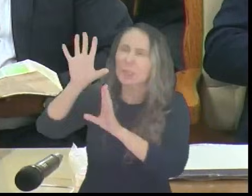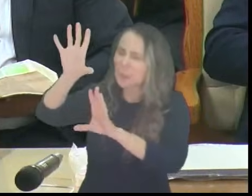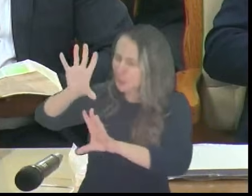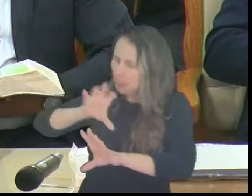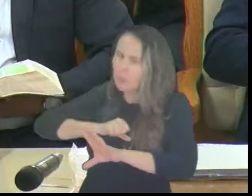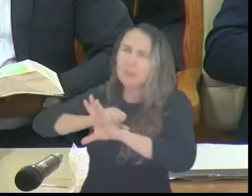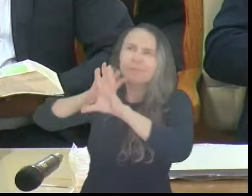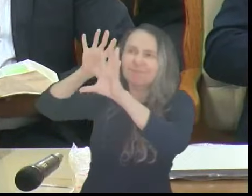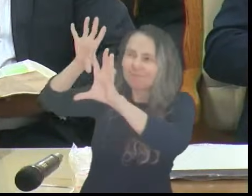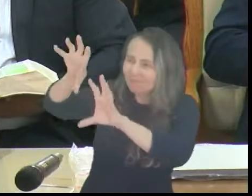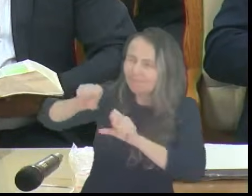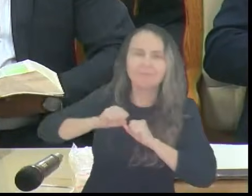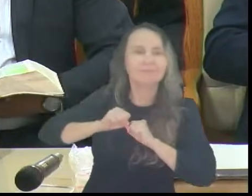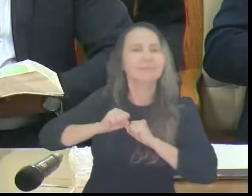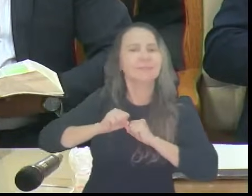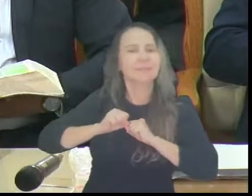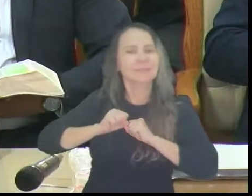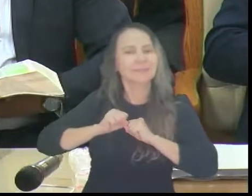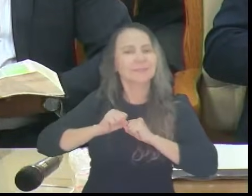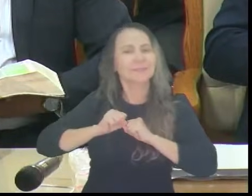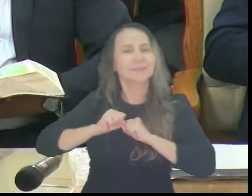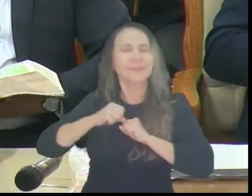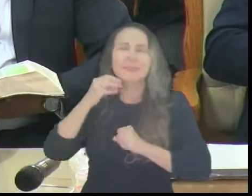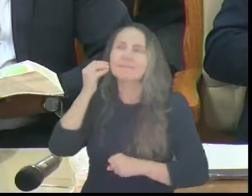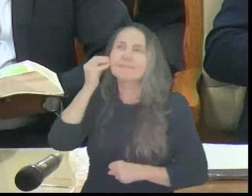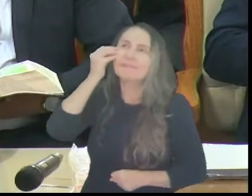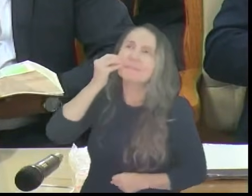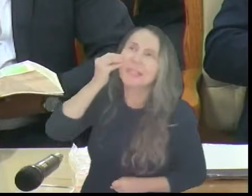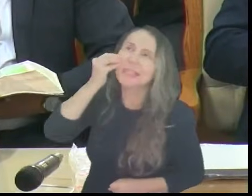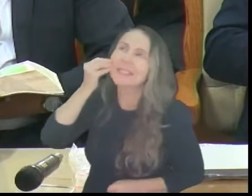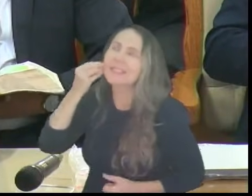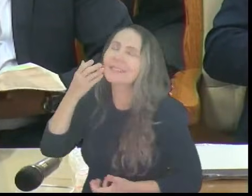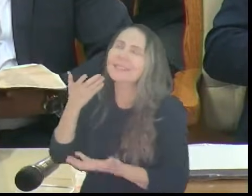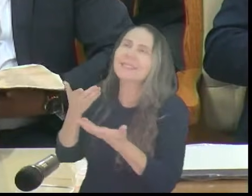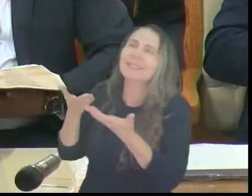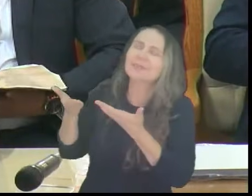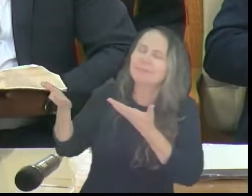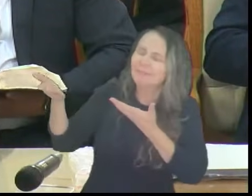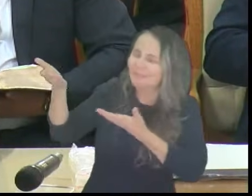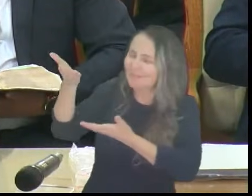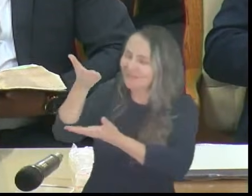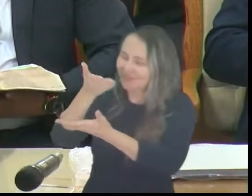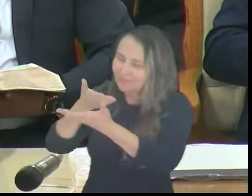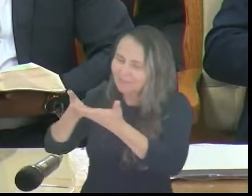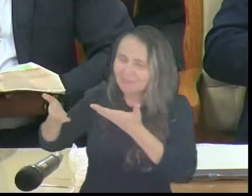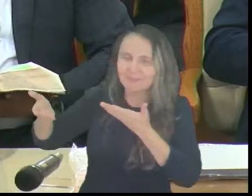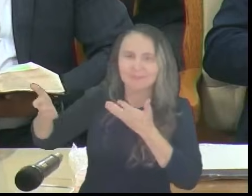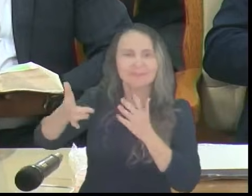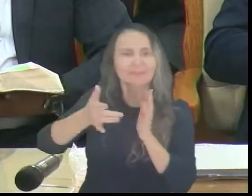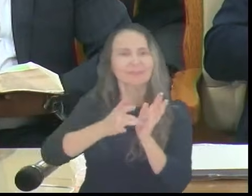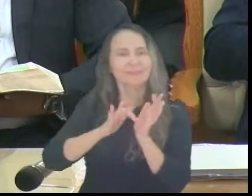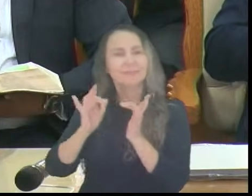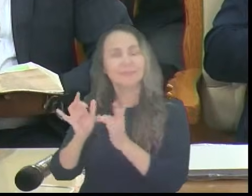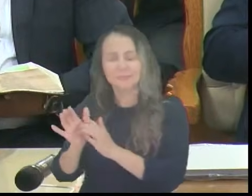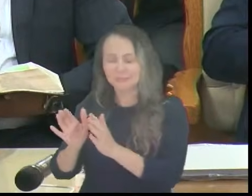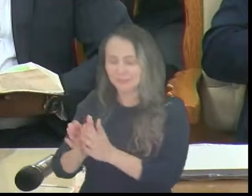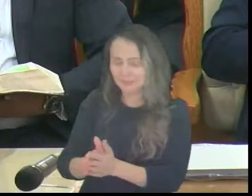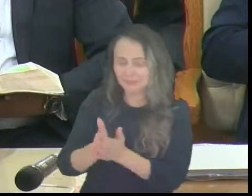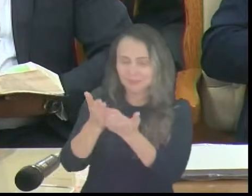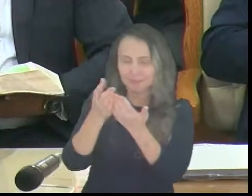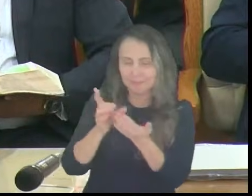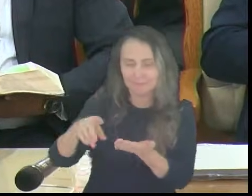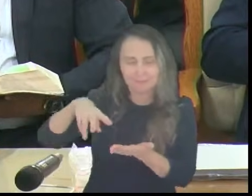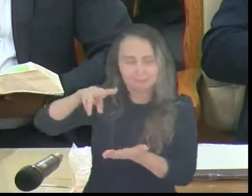Jesus. Mais você desfruta de Jesus. Com a Bíblia aberta em